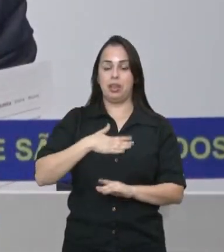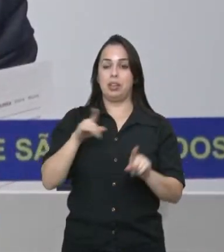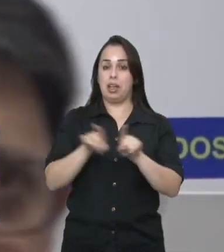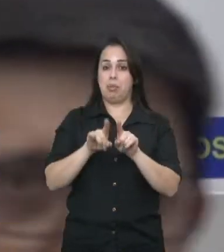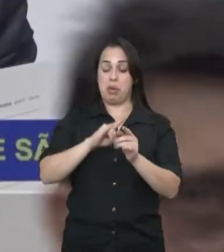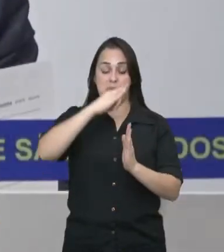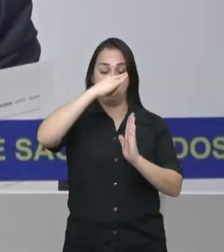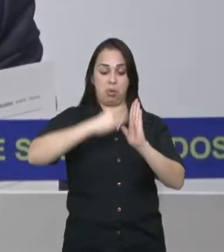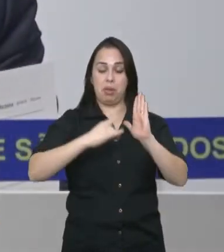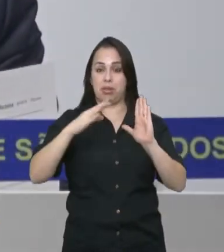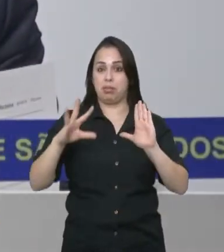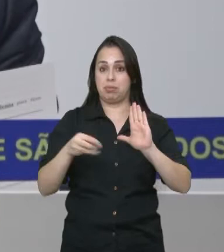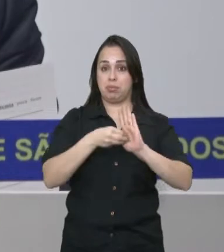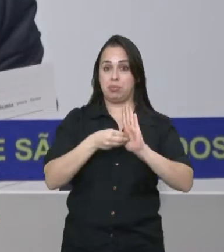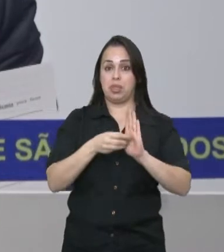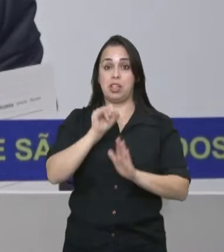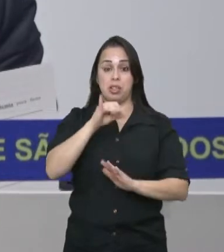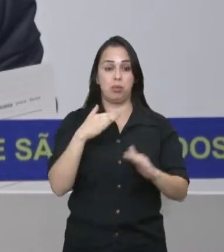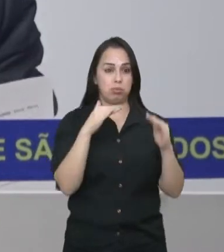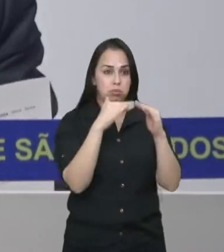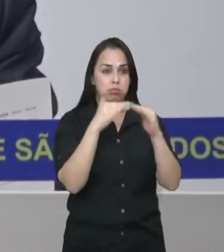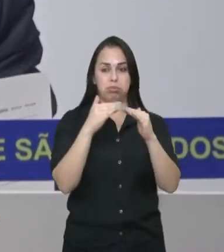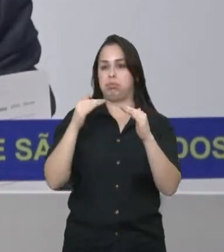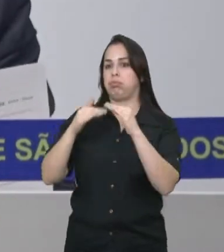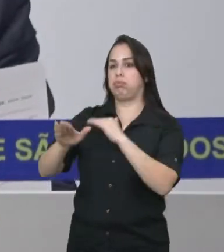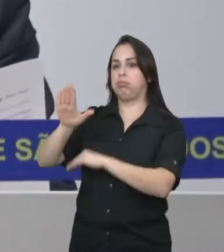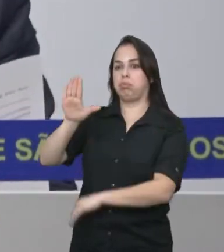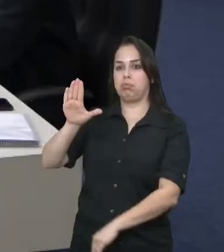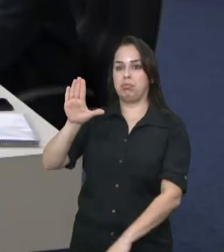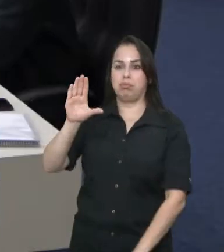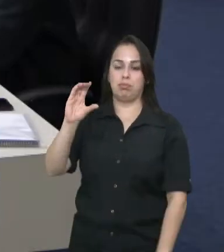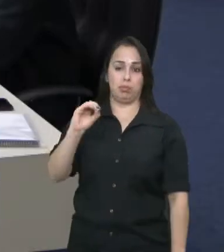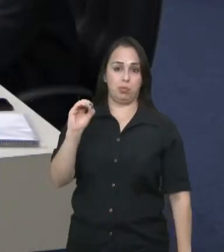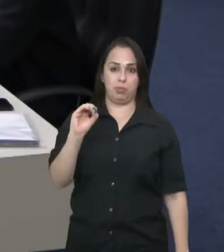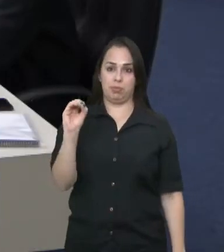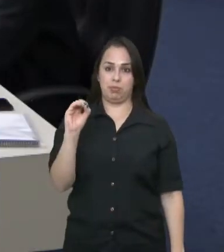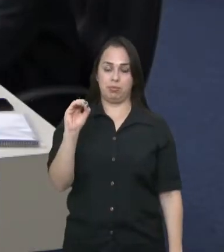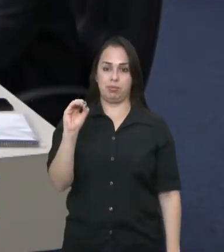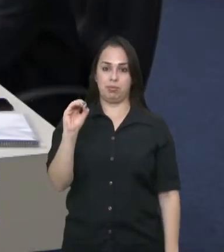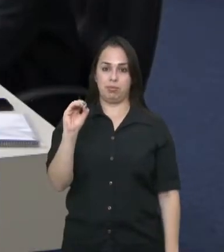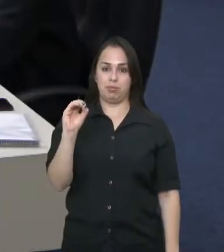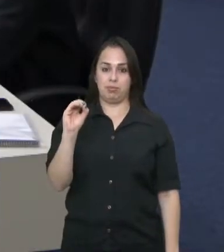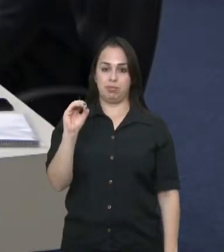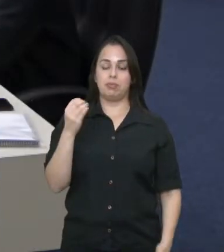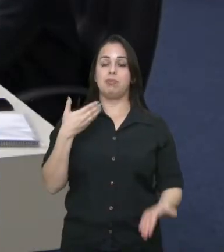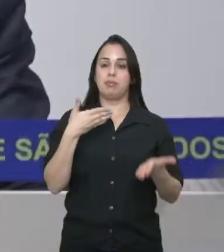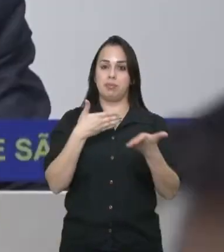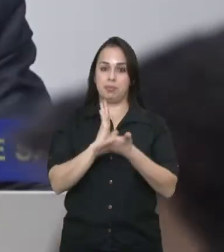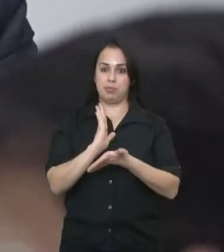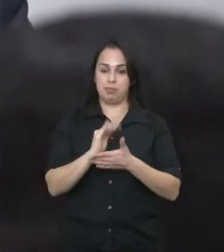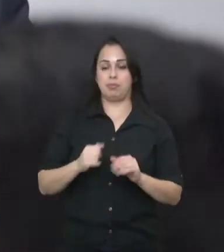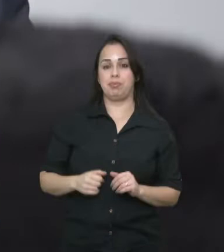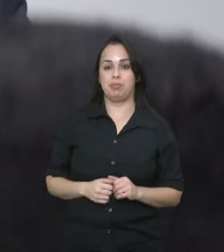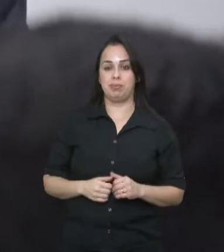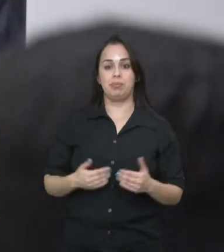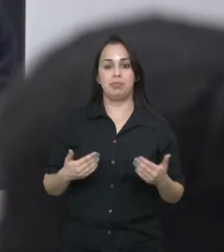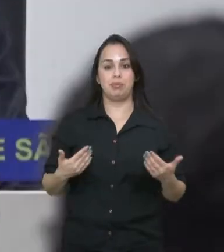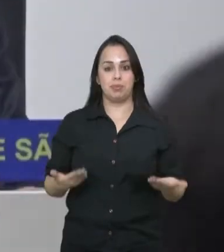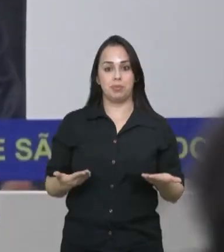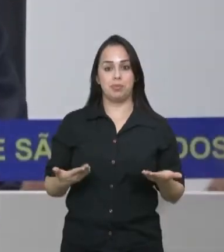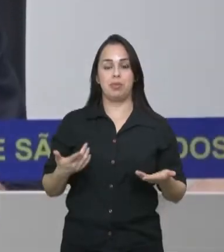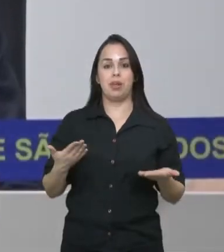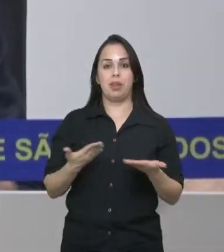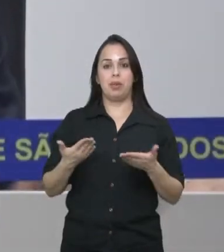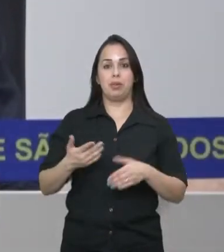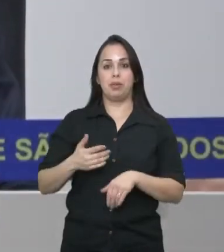nesta data. Vereador Sobrado, permaneça em comissão, os contrários se manifestem. Nenhuma manifestação contrária. Aprovado por unanimidade. Portanto, passaremos